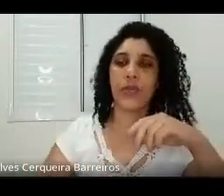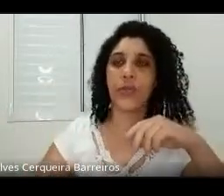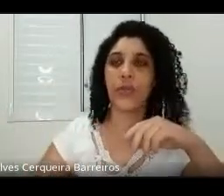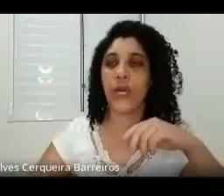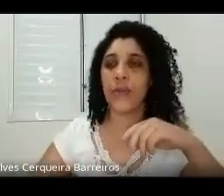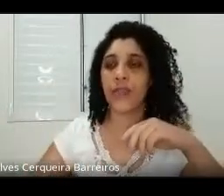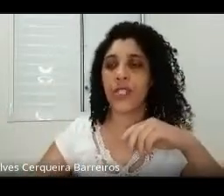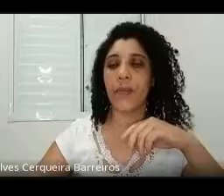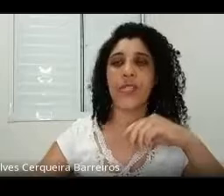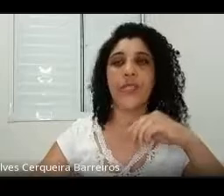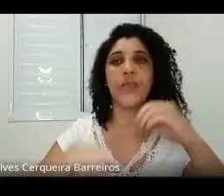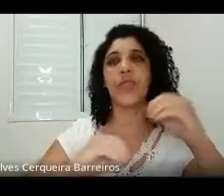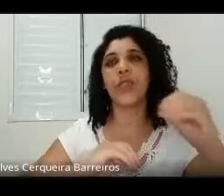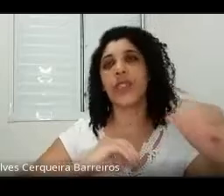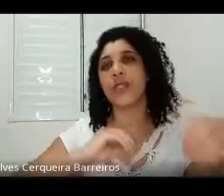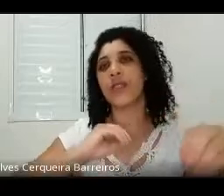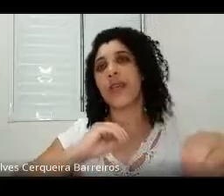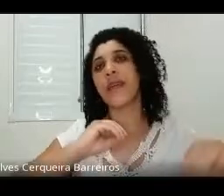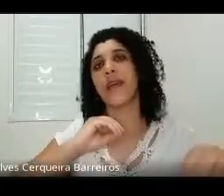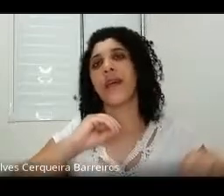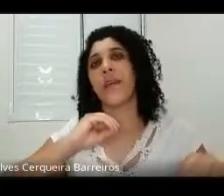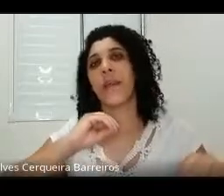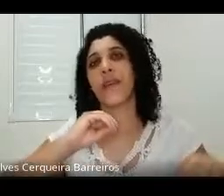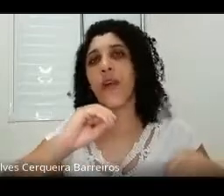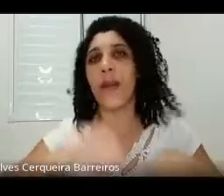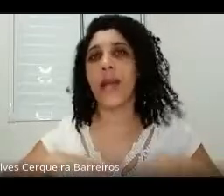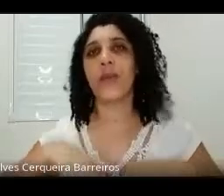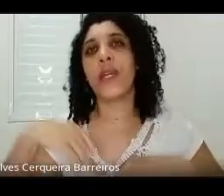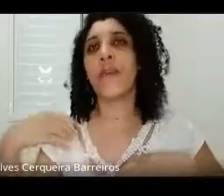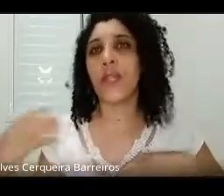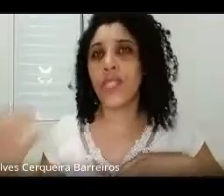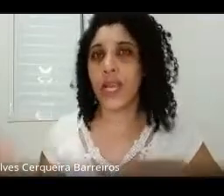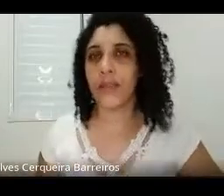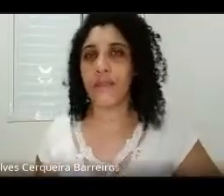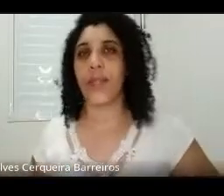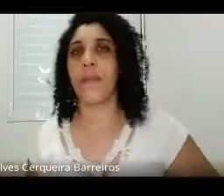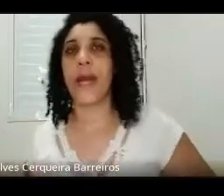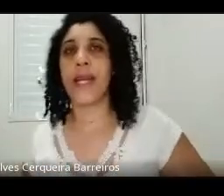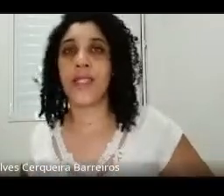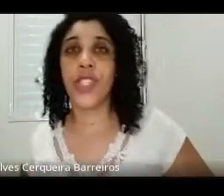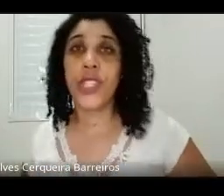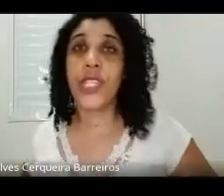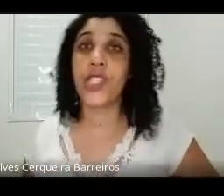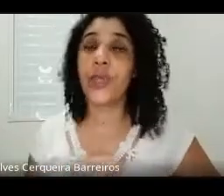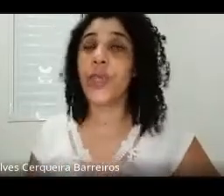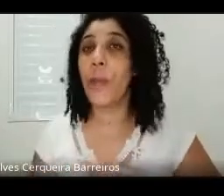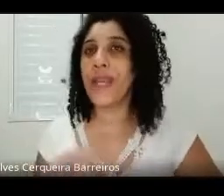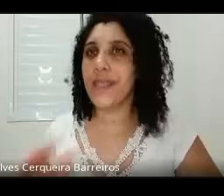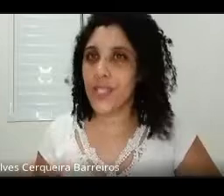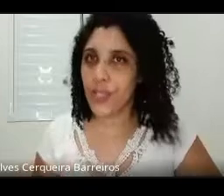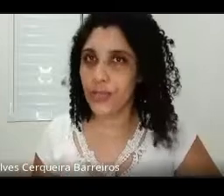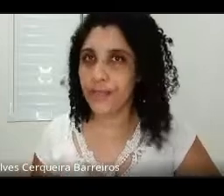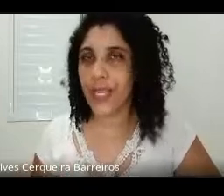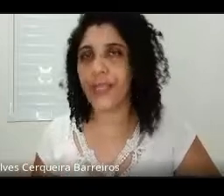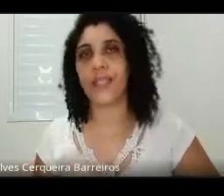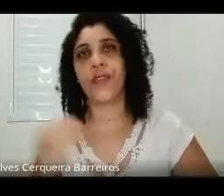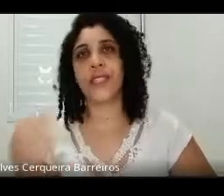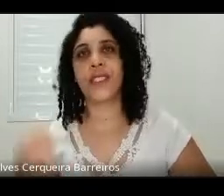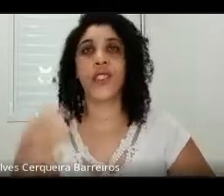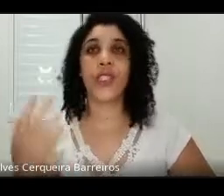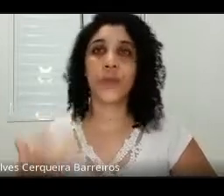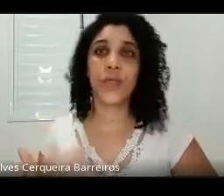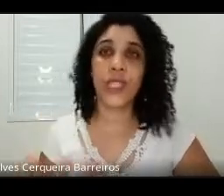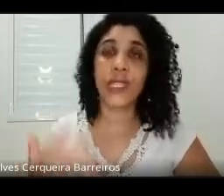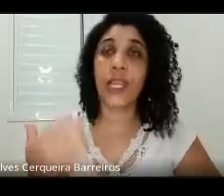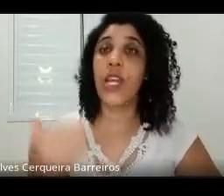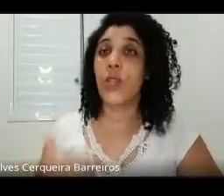quando o alimento está próximo e outra para informar quando o alimento está mais distante. Então, não passa disso. Elas só fazem